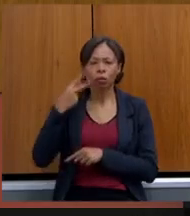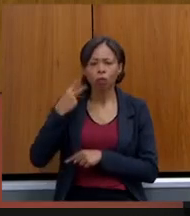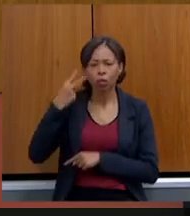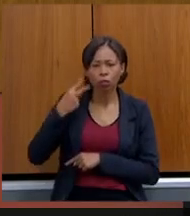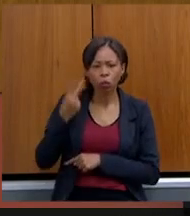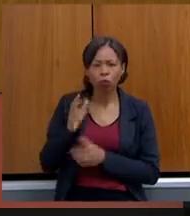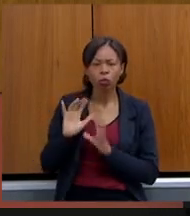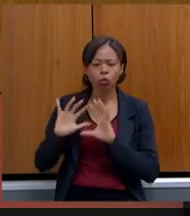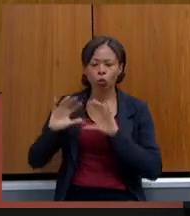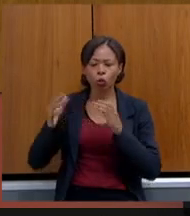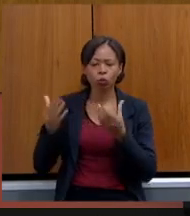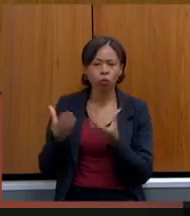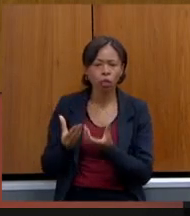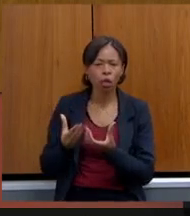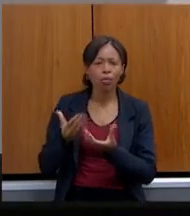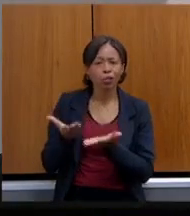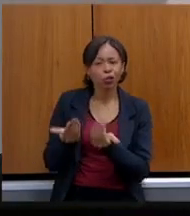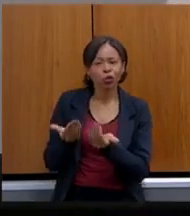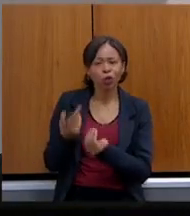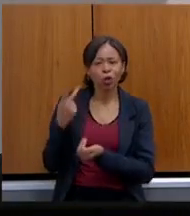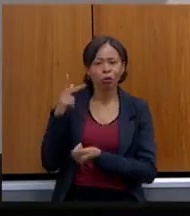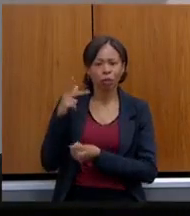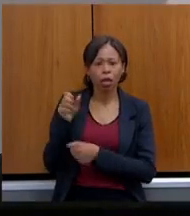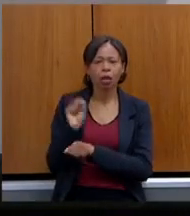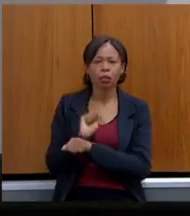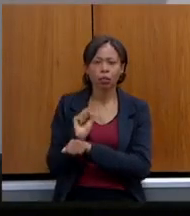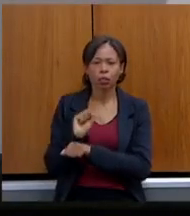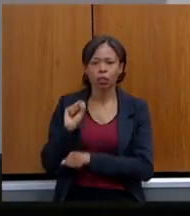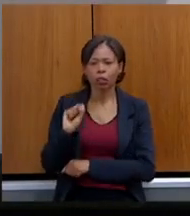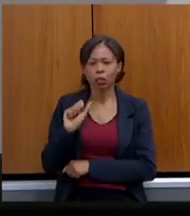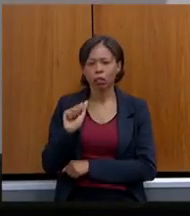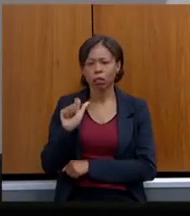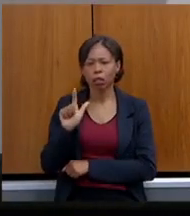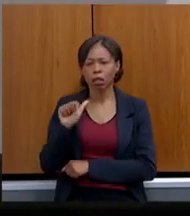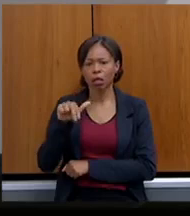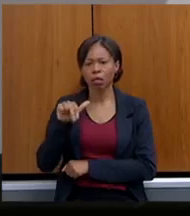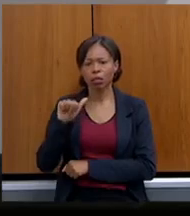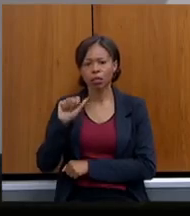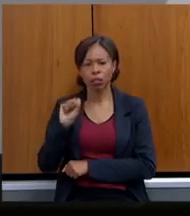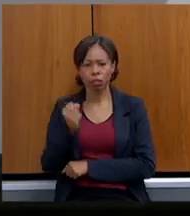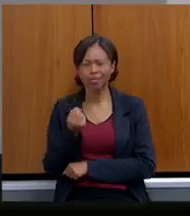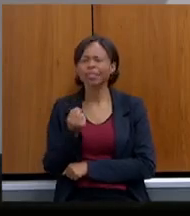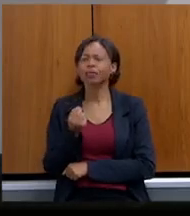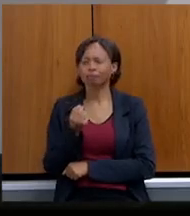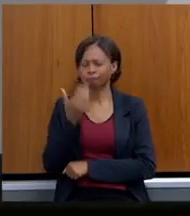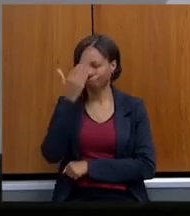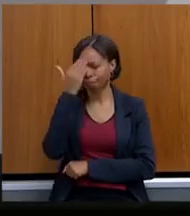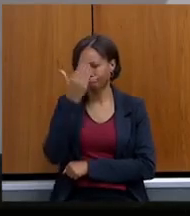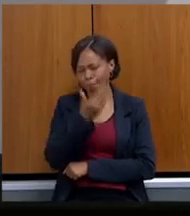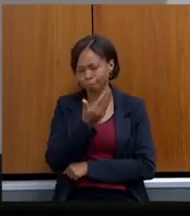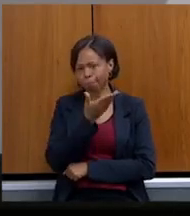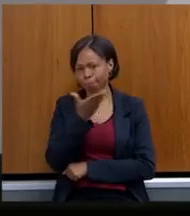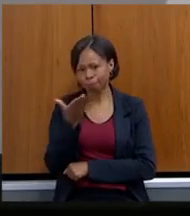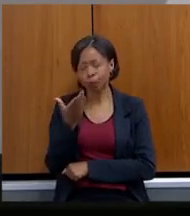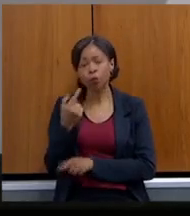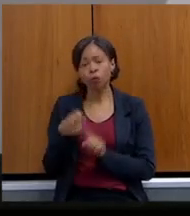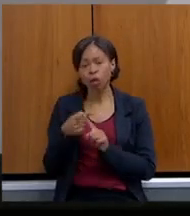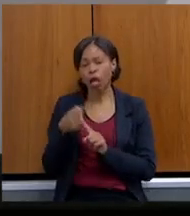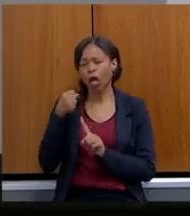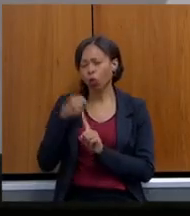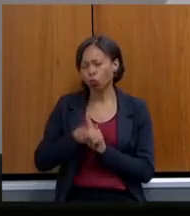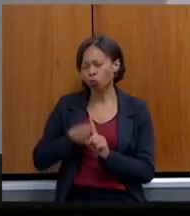comunidade a juventude lá agradeço muito é uma é uma luta muito grande algum tempo atrás a gente